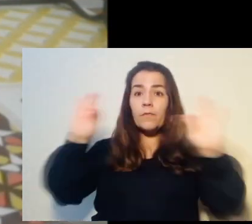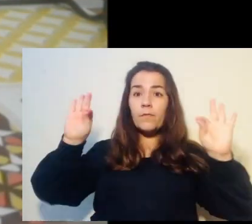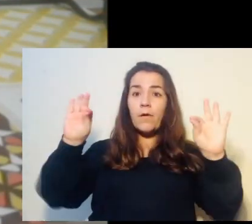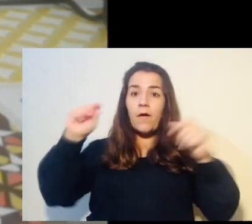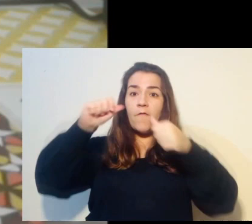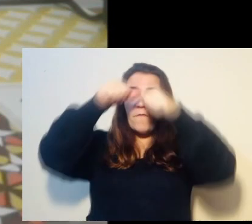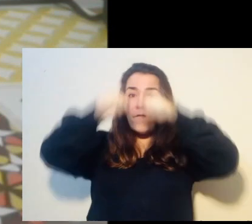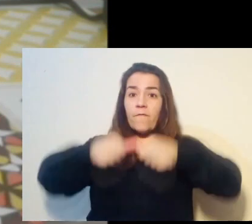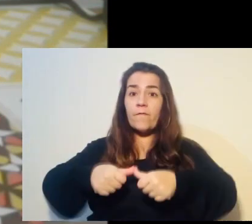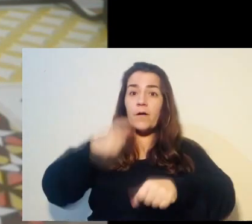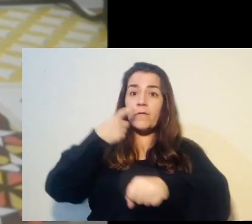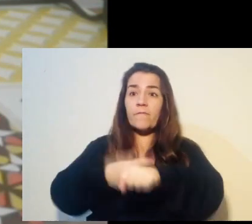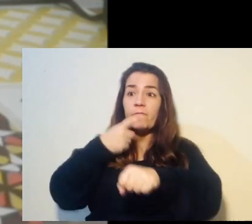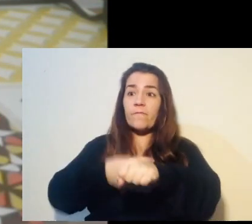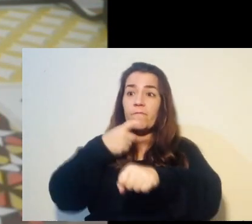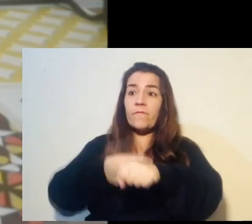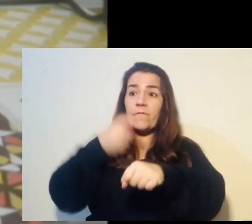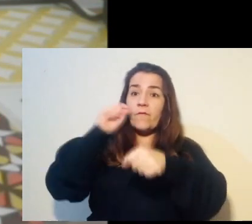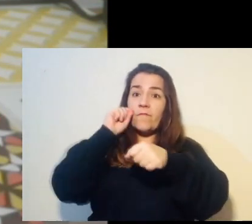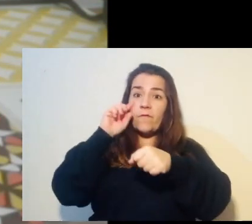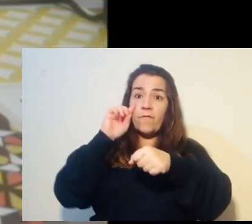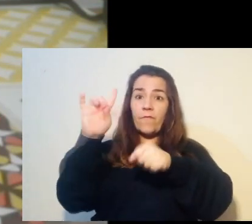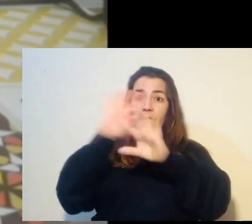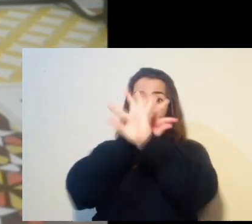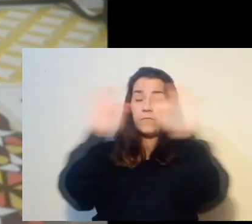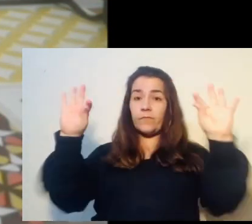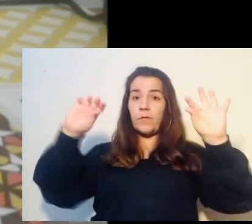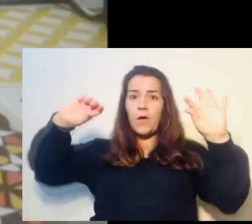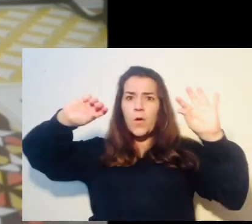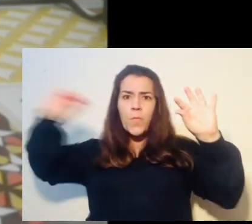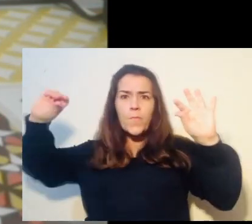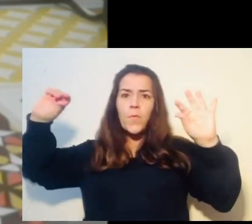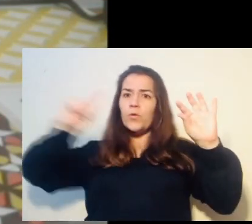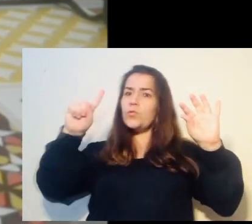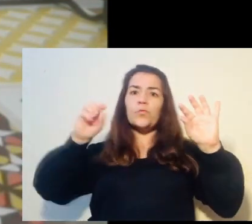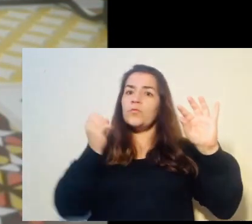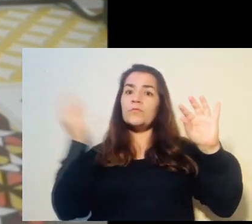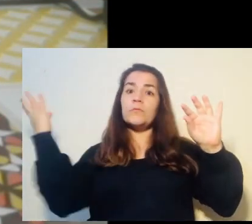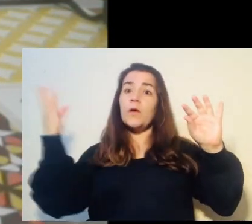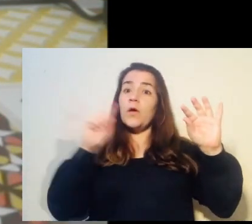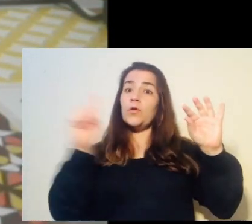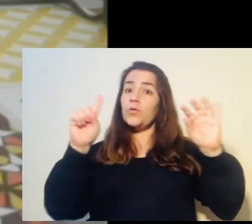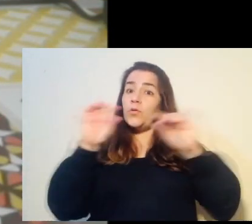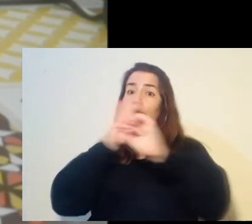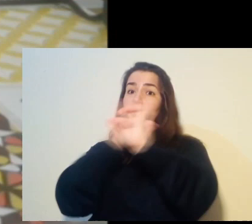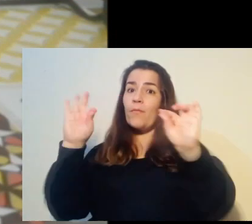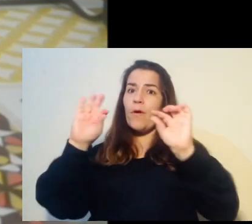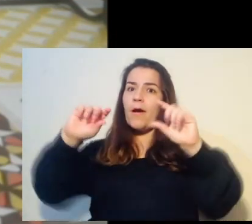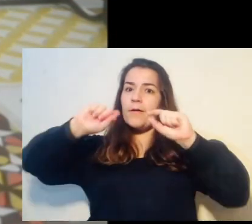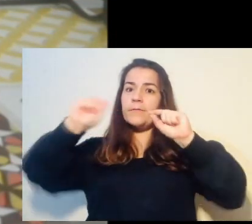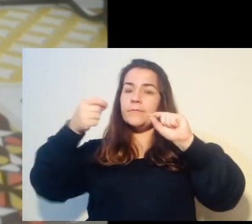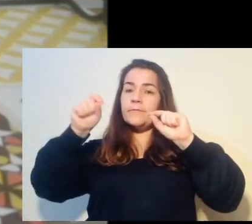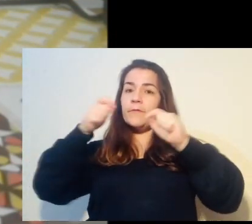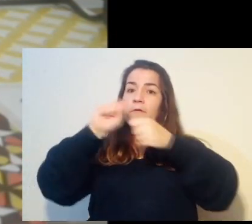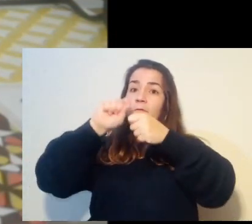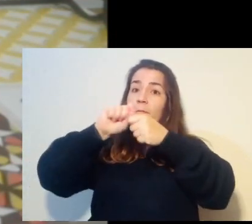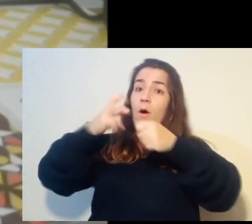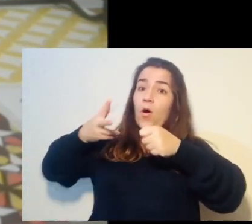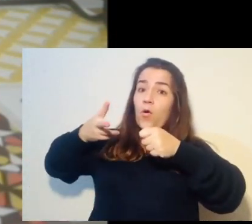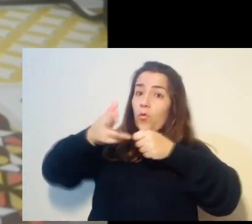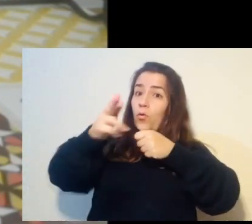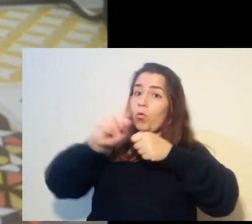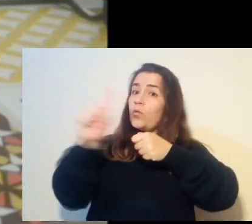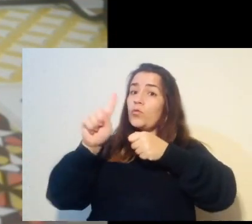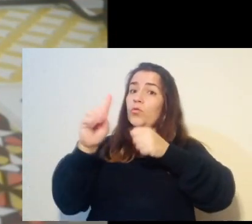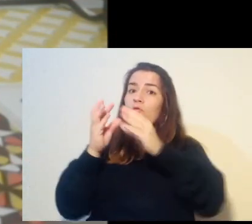numa posição. Ela tem que estar firme aqui, ó. Tá vendo? Se eu puxo, ela não sai. Porque depois a gente não vai mexer nela. A gente vai, inclusive, a gente